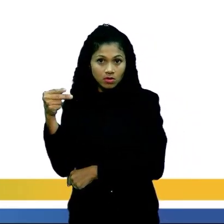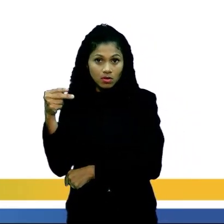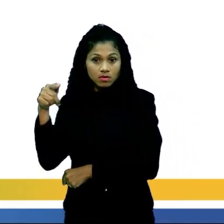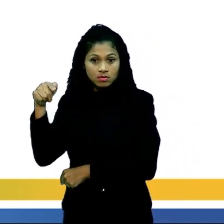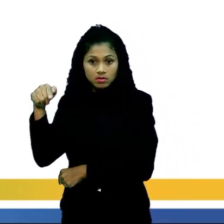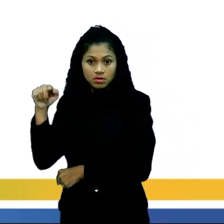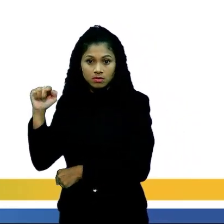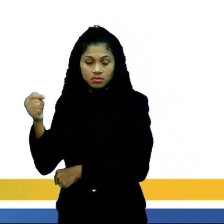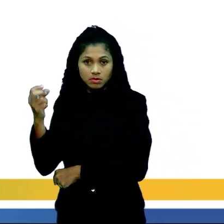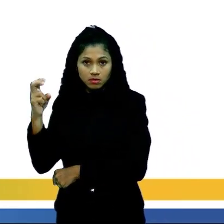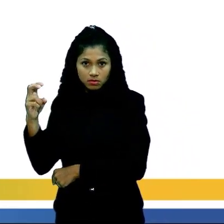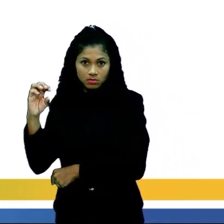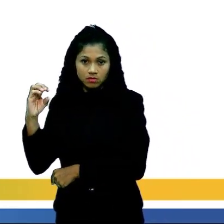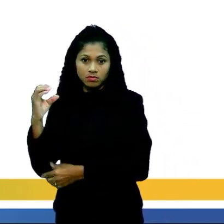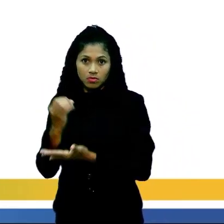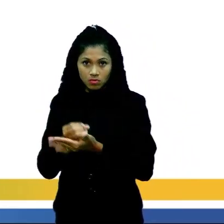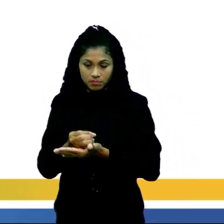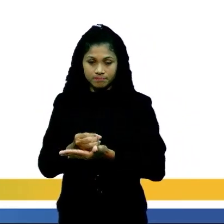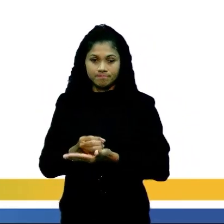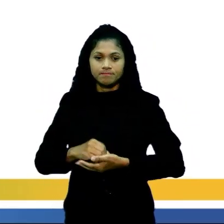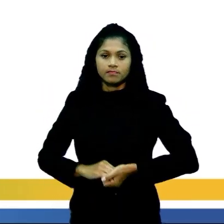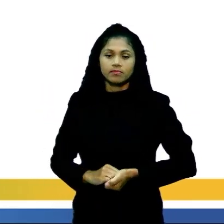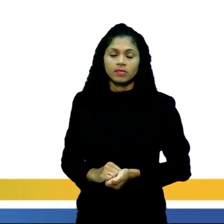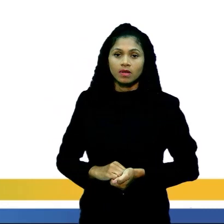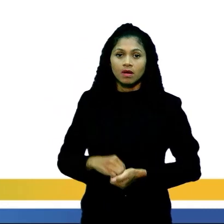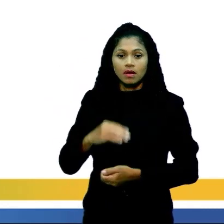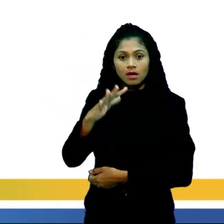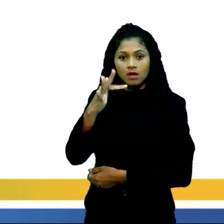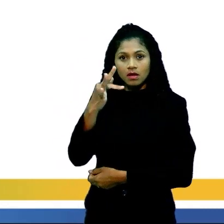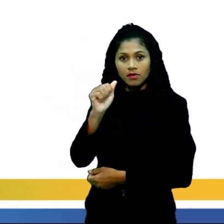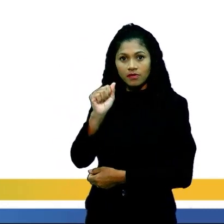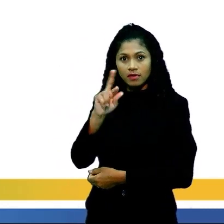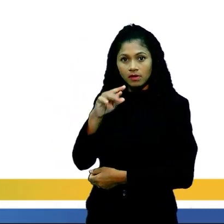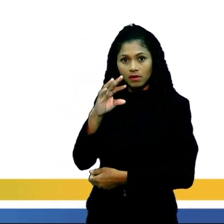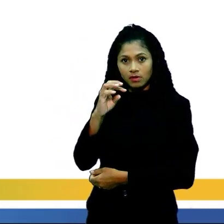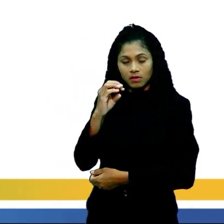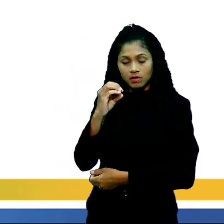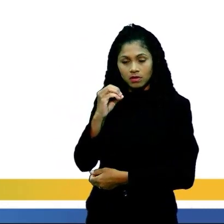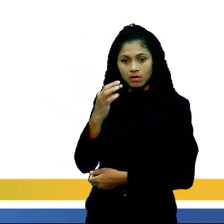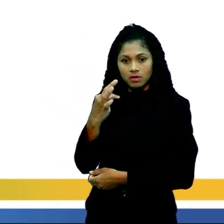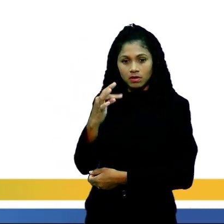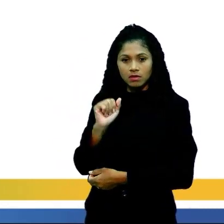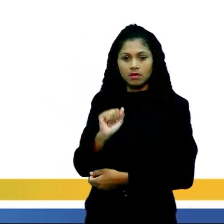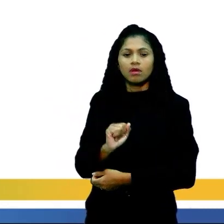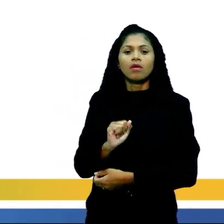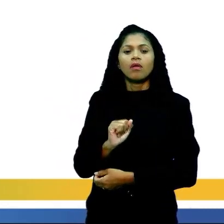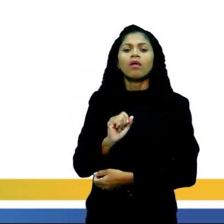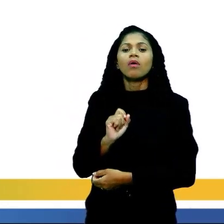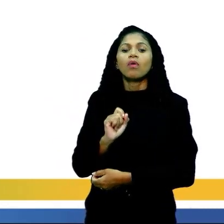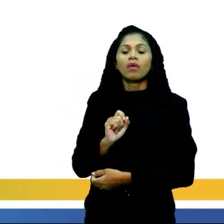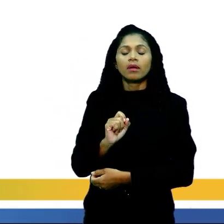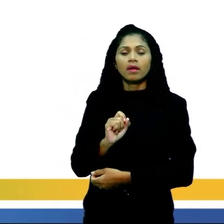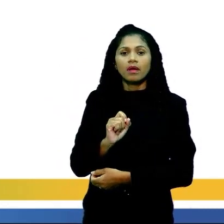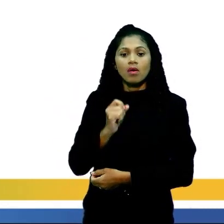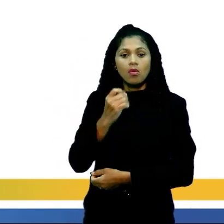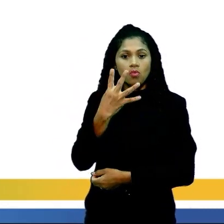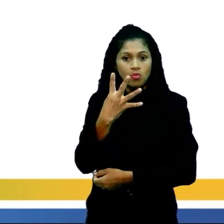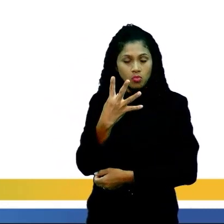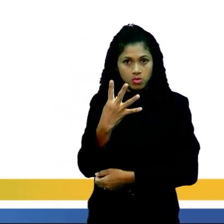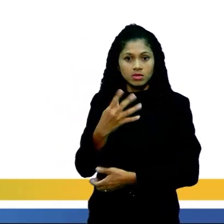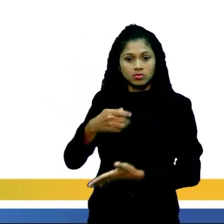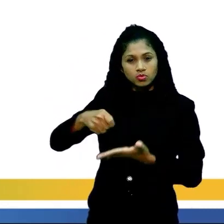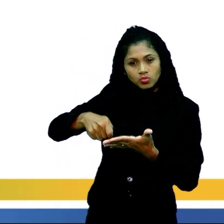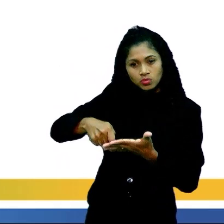A farofa. 4 colheres vezes 30, que é igual a 120 colheres. Então, aí a gente já sabe mais ou